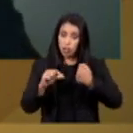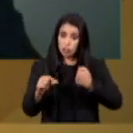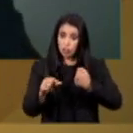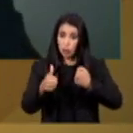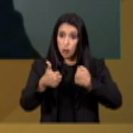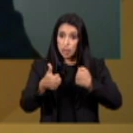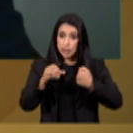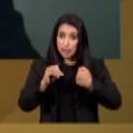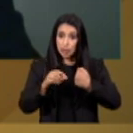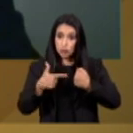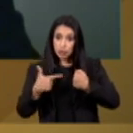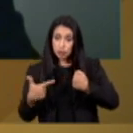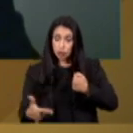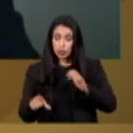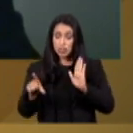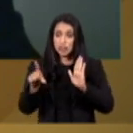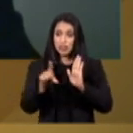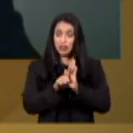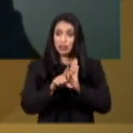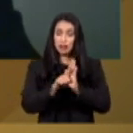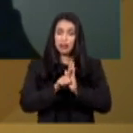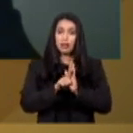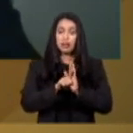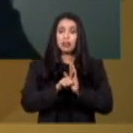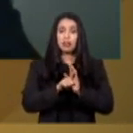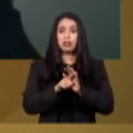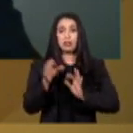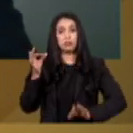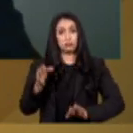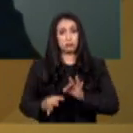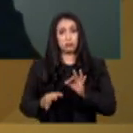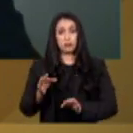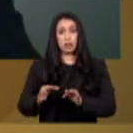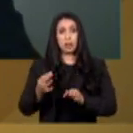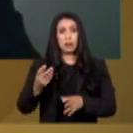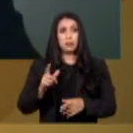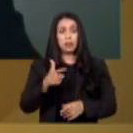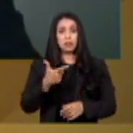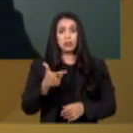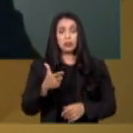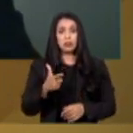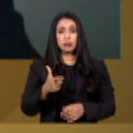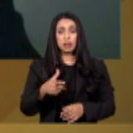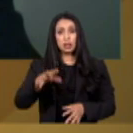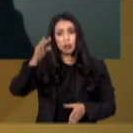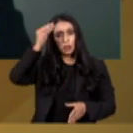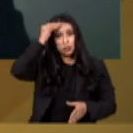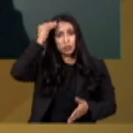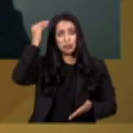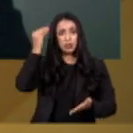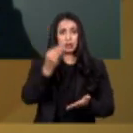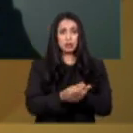artigo 102 da lei orgânica da magistratura para que não subsistem a interpretação segundo a qual apenas